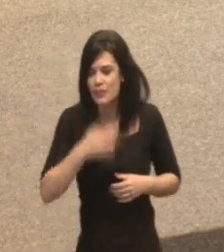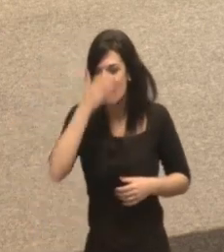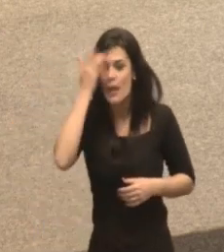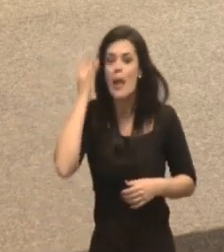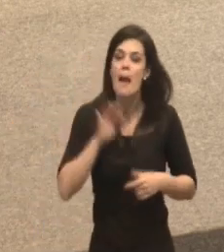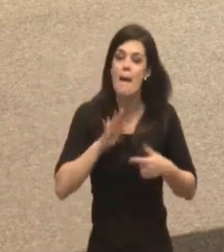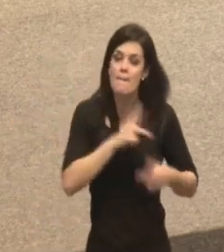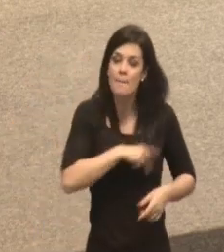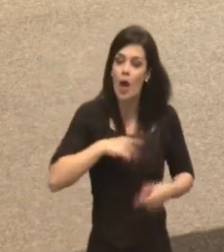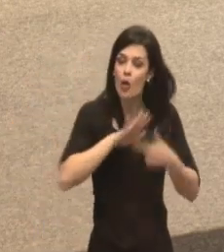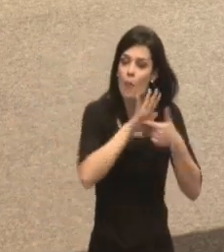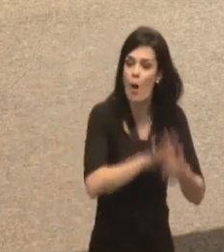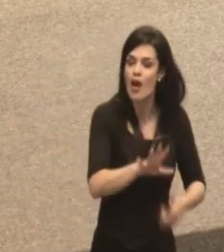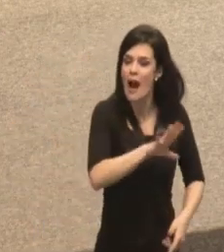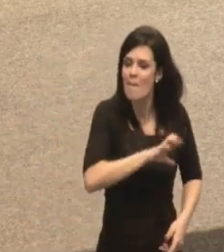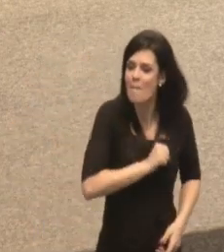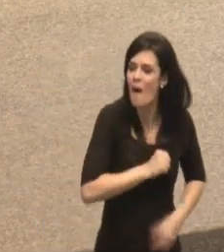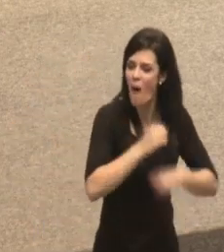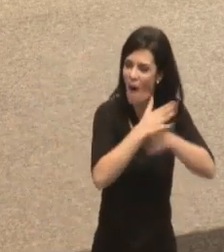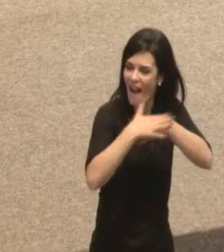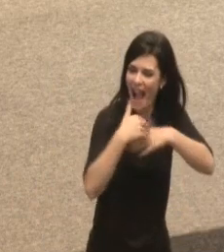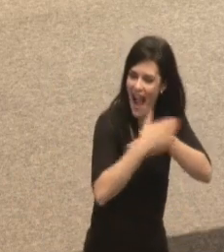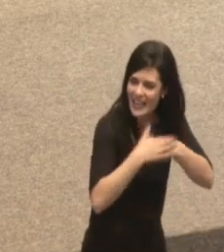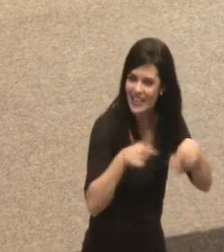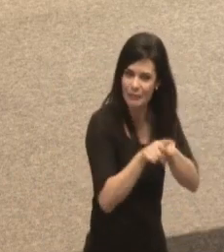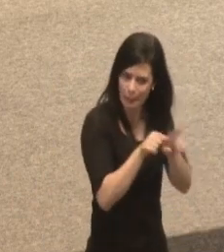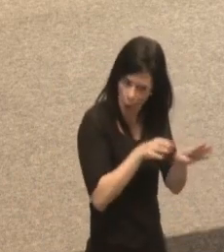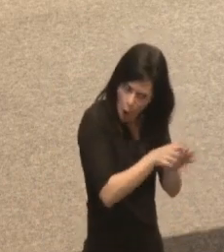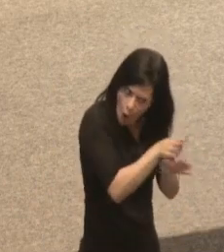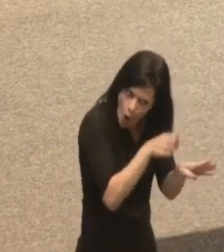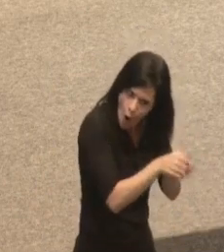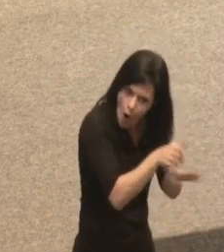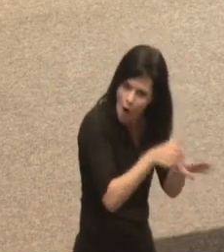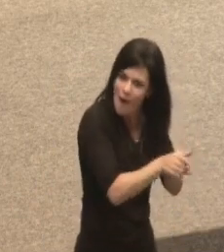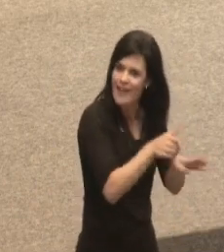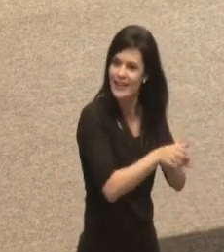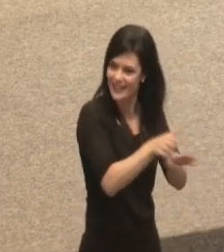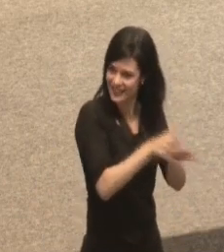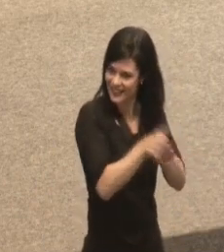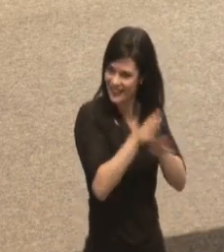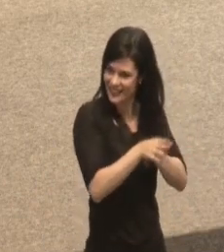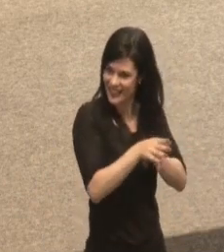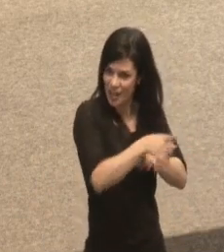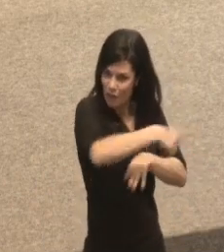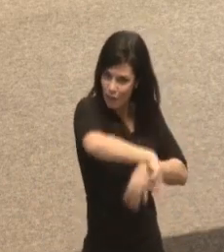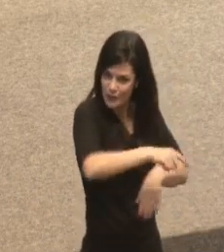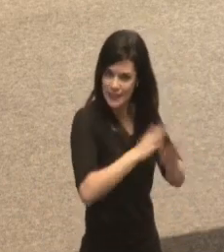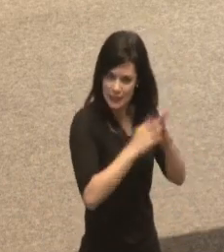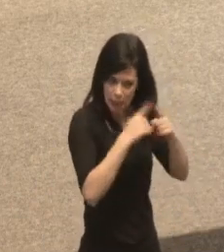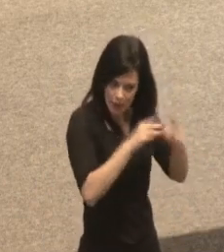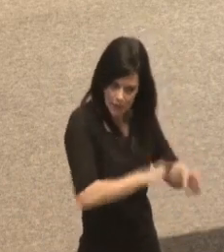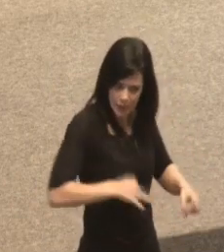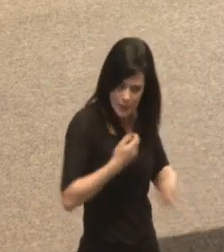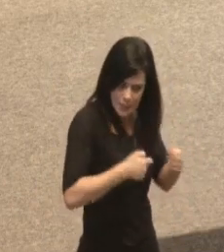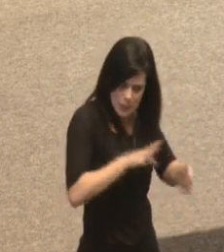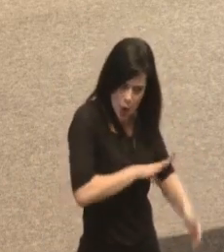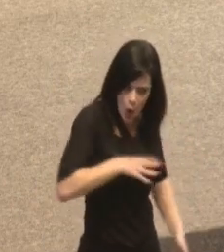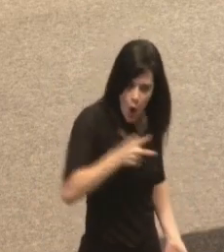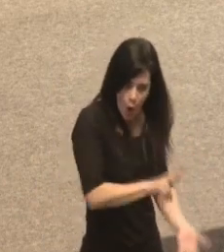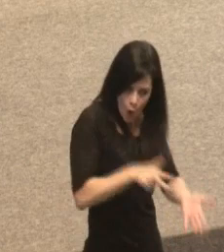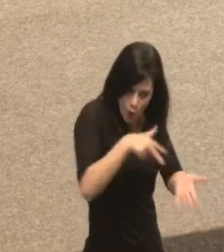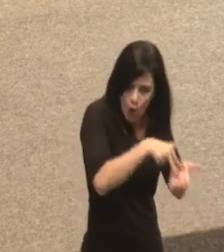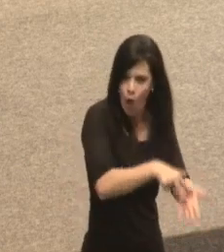expressa o seu amor, o seu carinho, exorta, dá palavras de encorajamento àqueles irmãos, palavras de